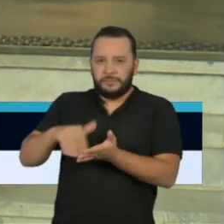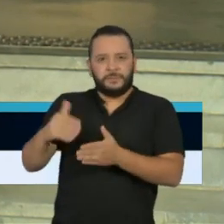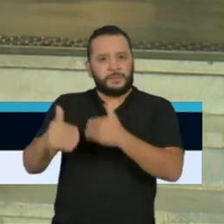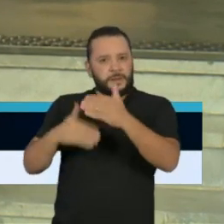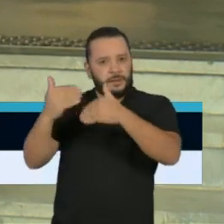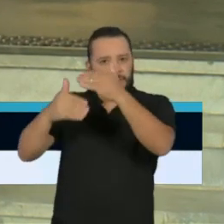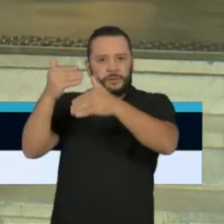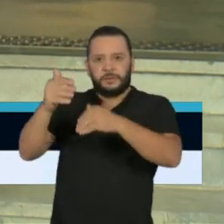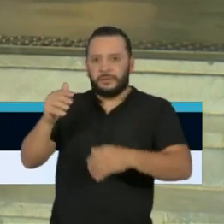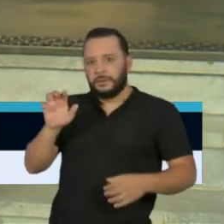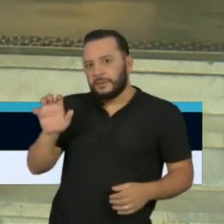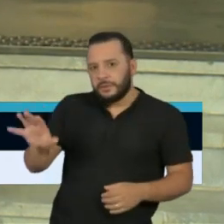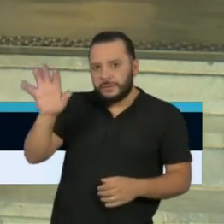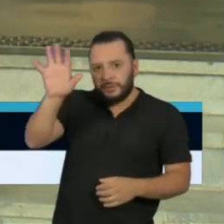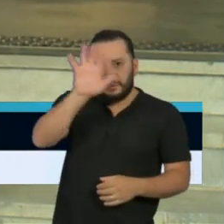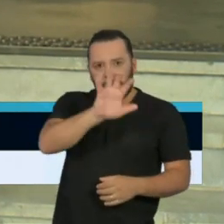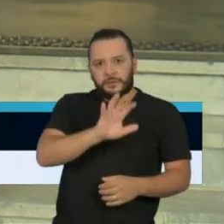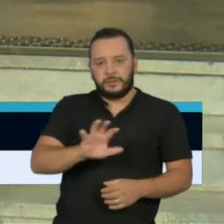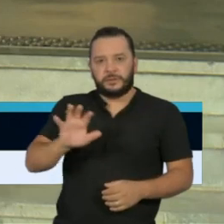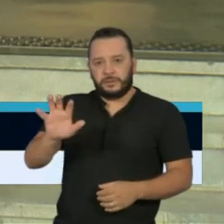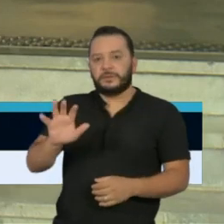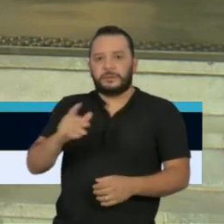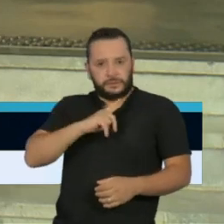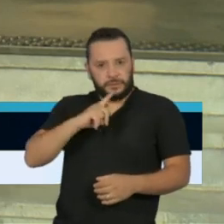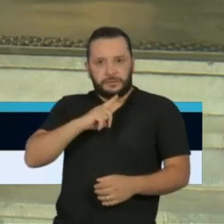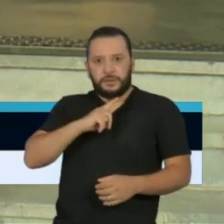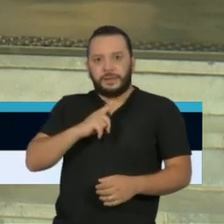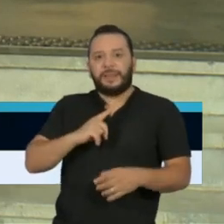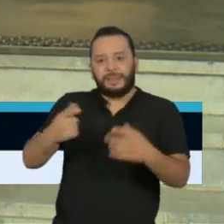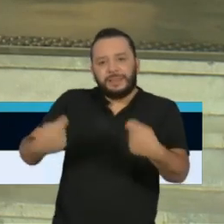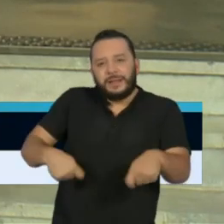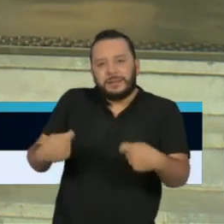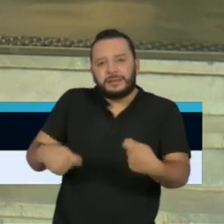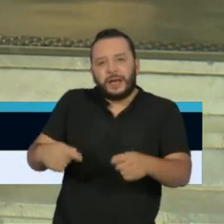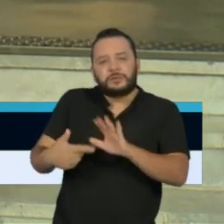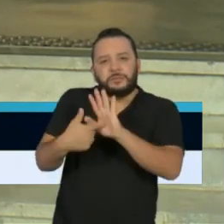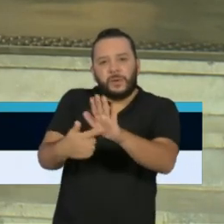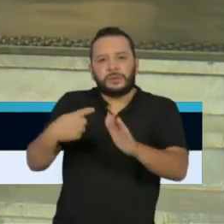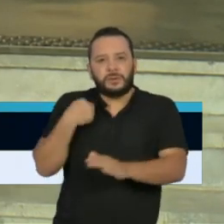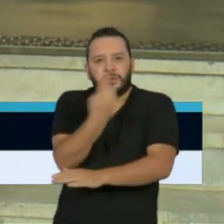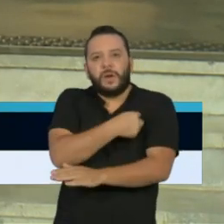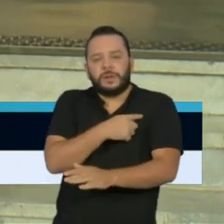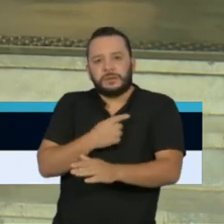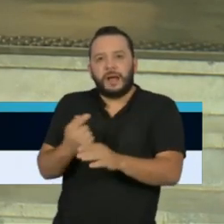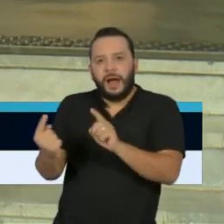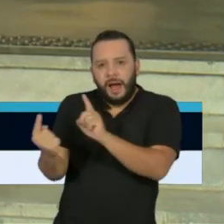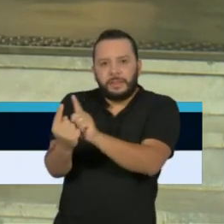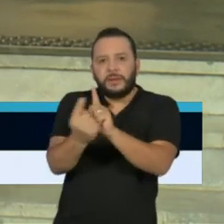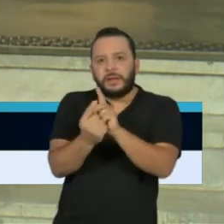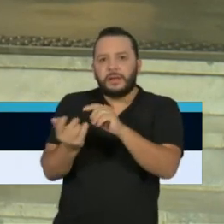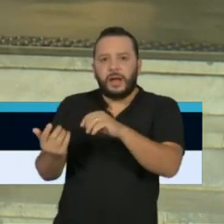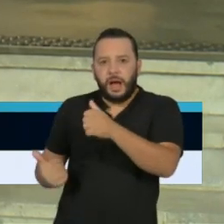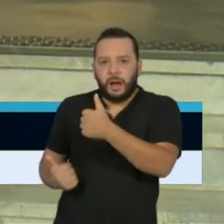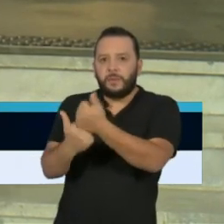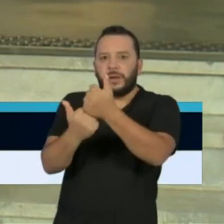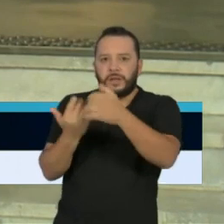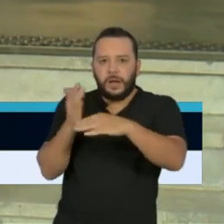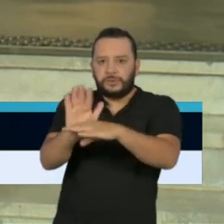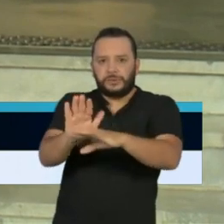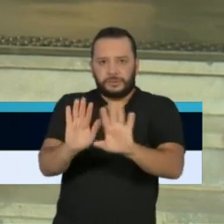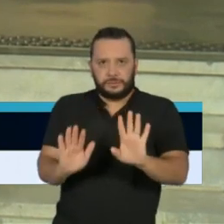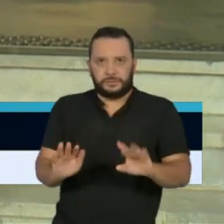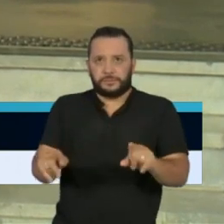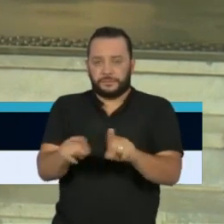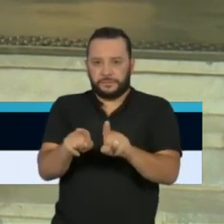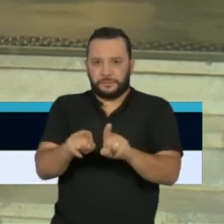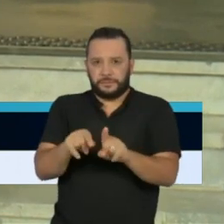Desenvolvimento Regional, que nos traz essas necessidades e a gente vai gradativamente colocando. Só queria